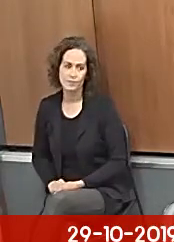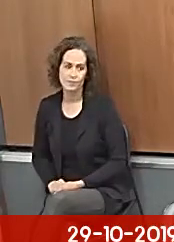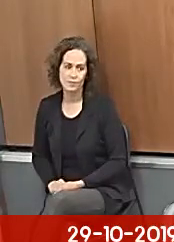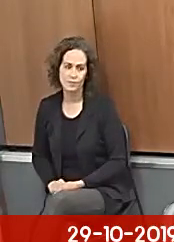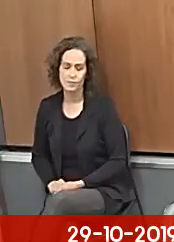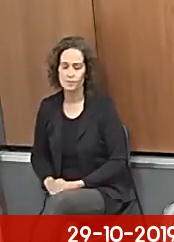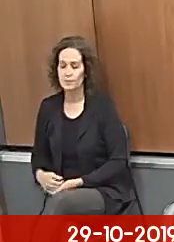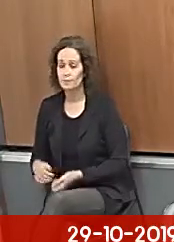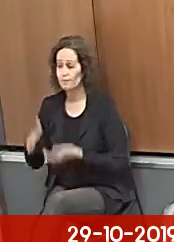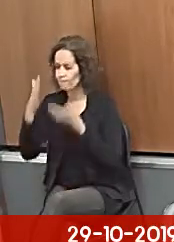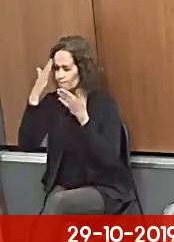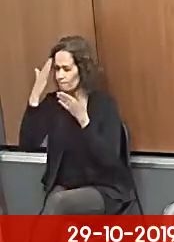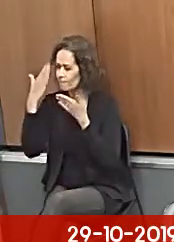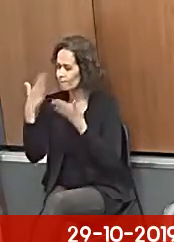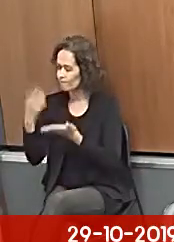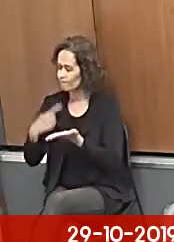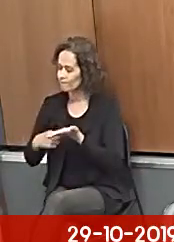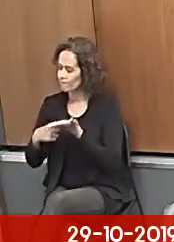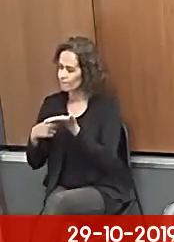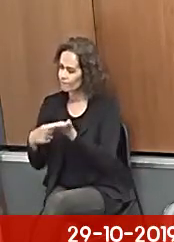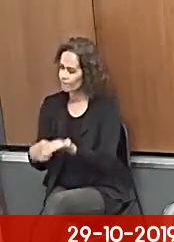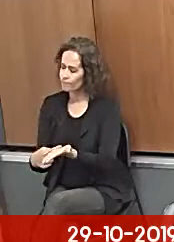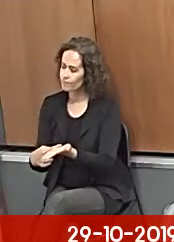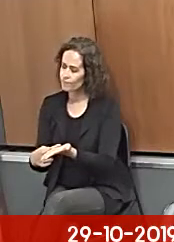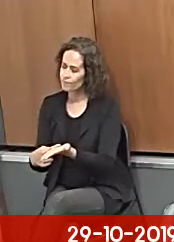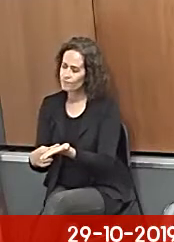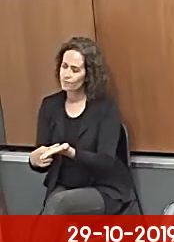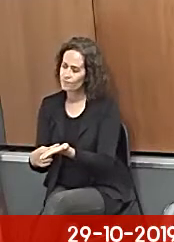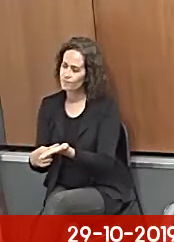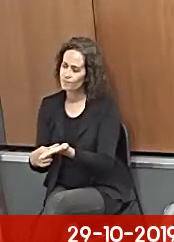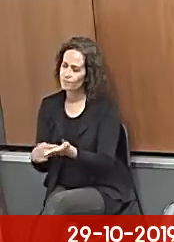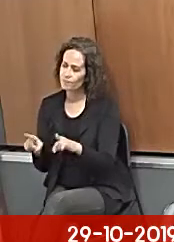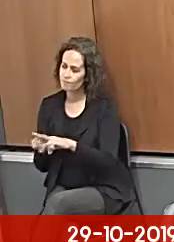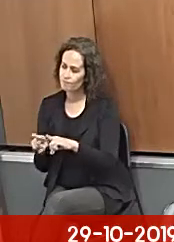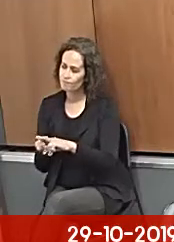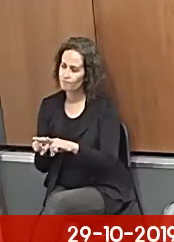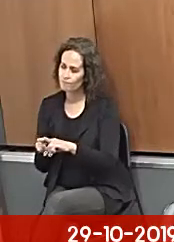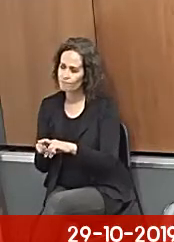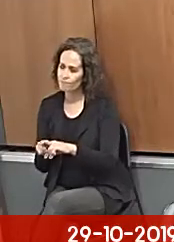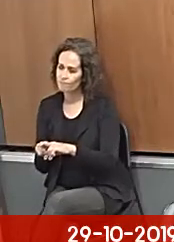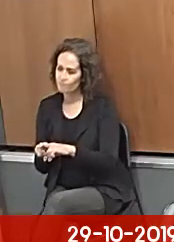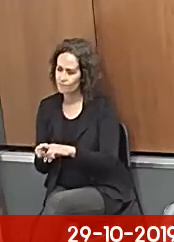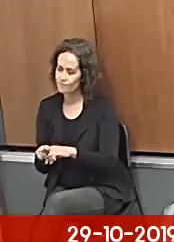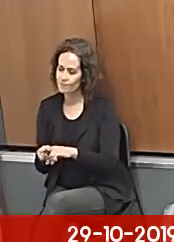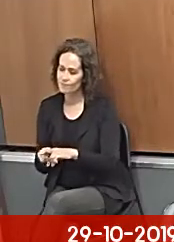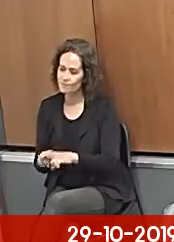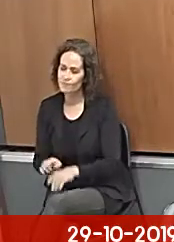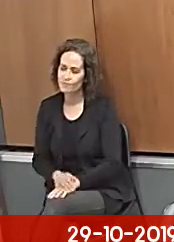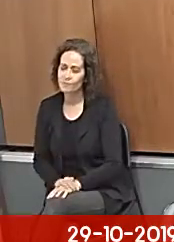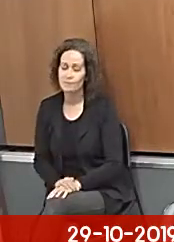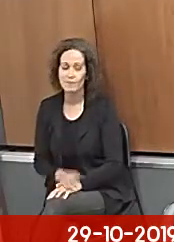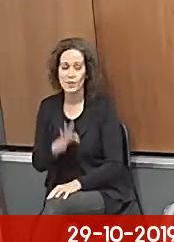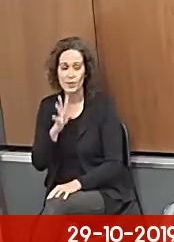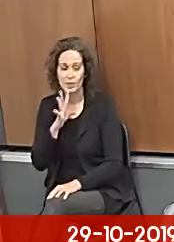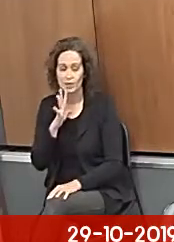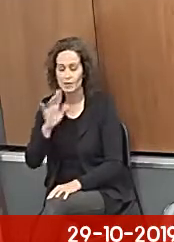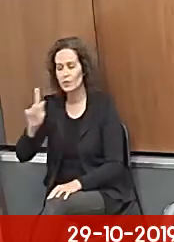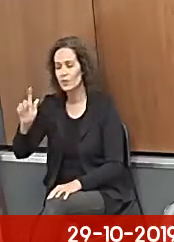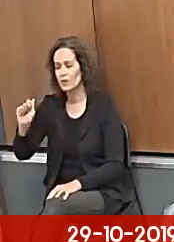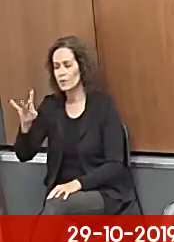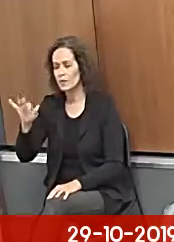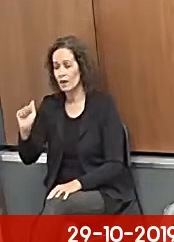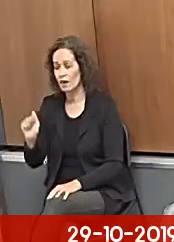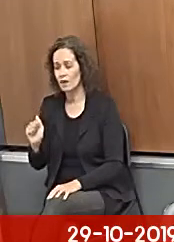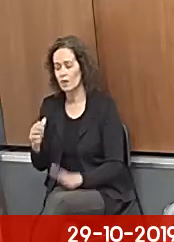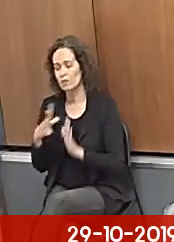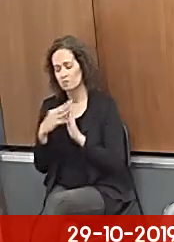Somente agradecer pelo convite, viu? Também aqui a satisfação de ter conhecido esse garoto, Gabriel, que é um